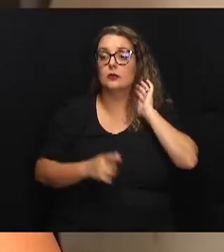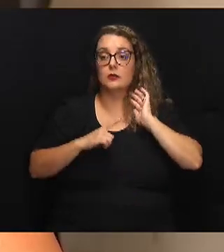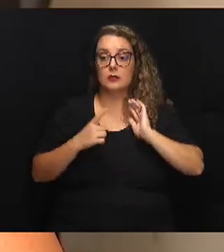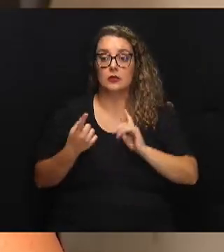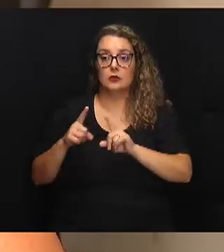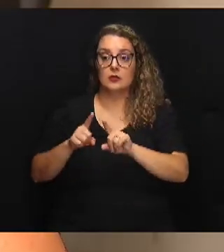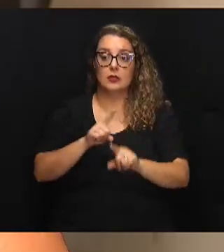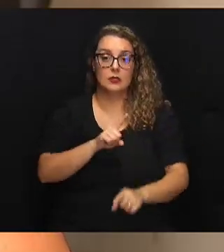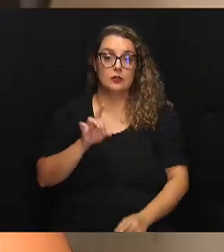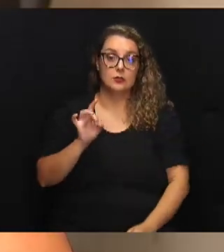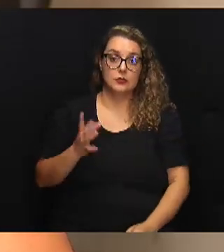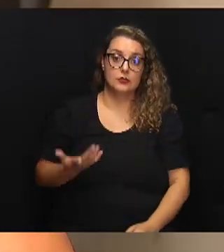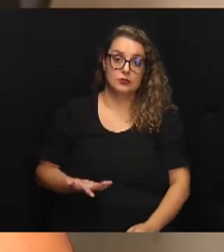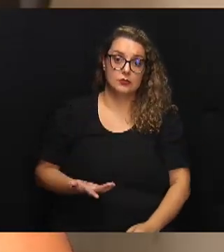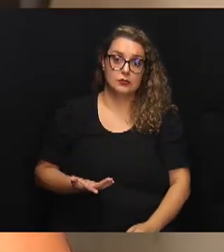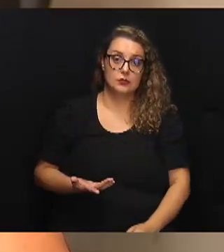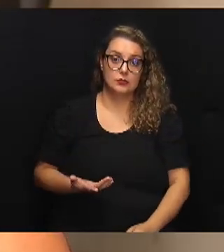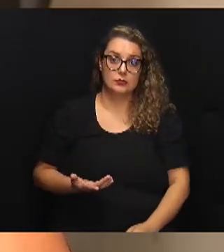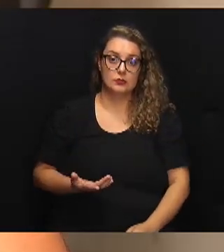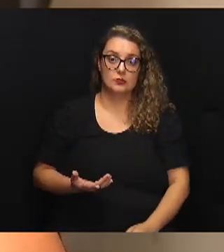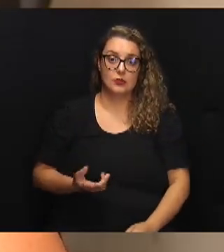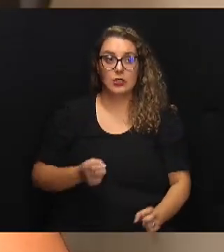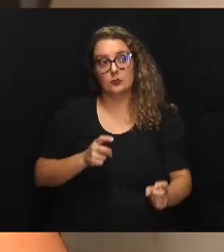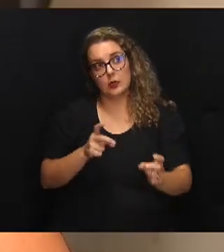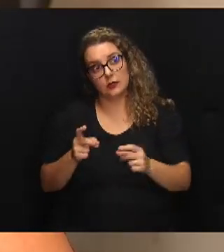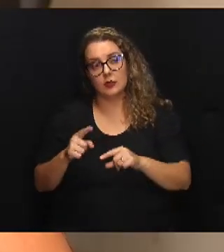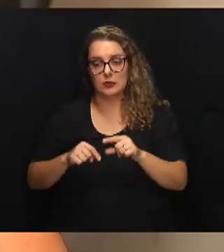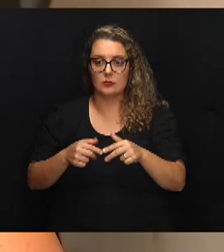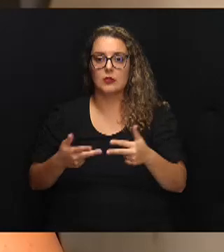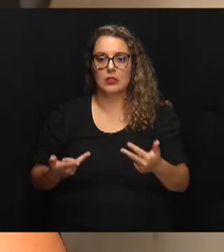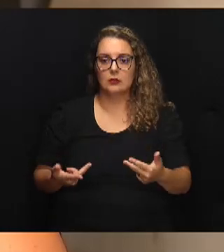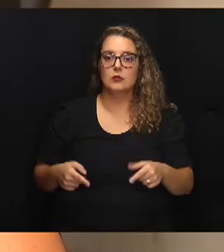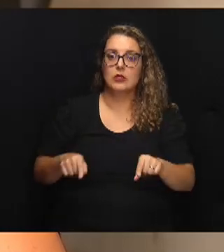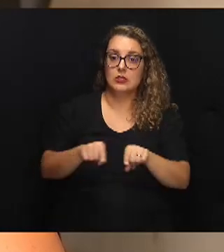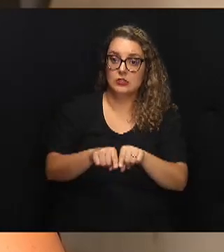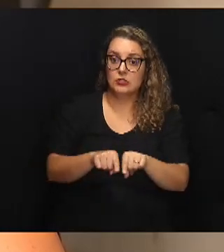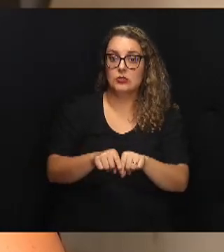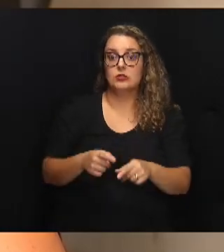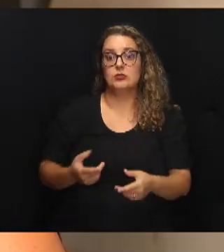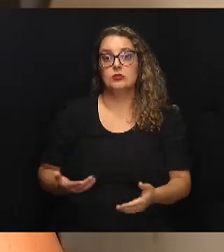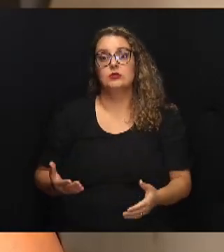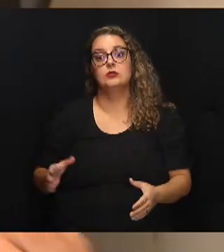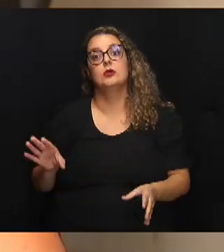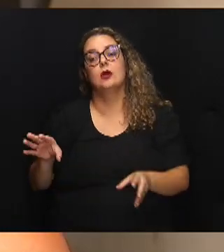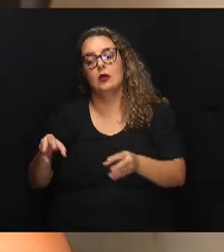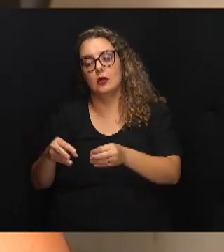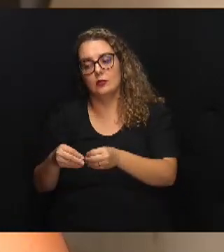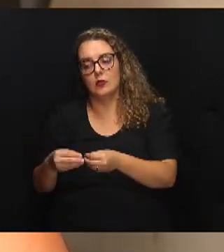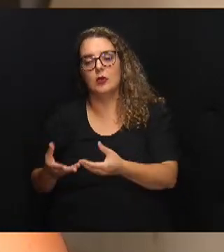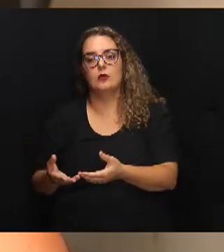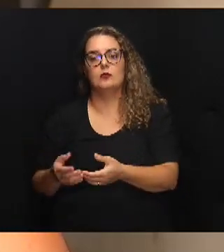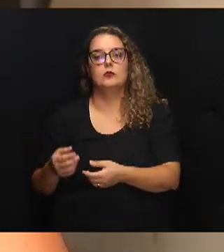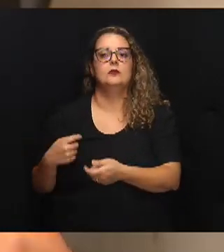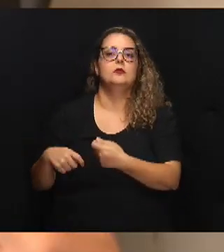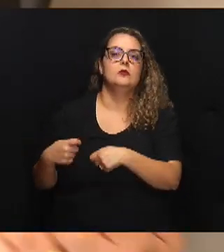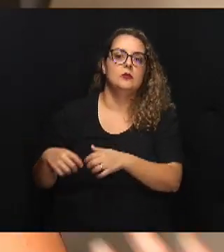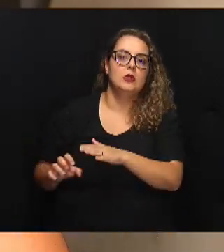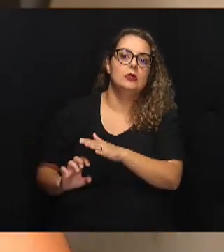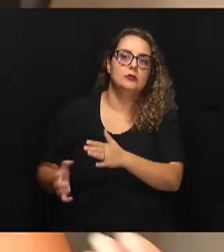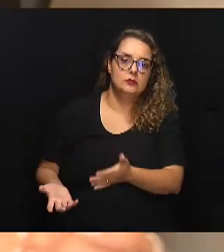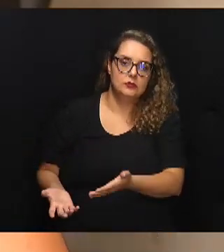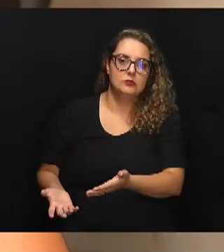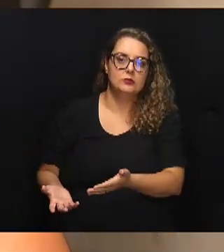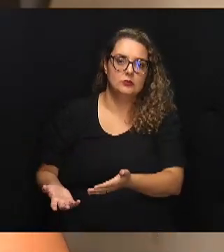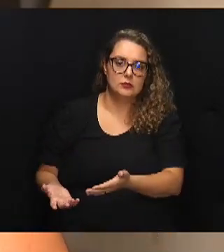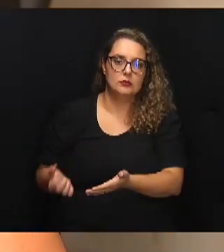não apenas em si de uma venda de produto, mas também já fechei negócios com pessoas da reunião